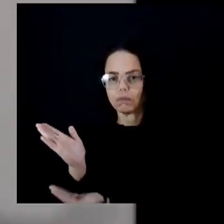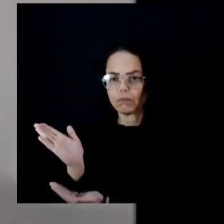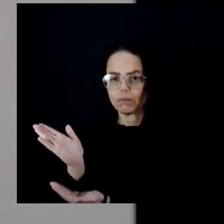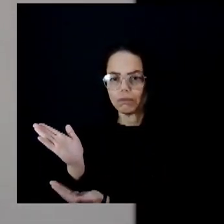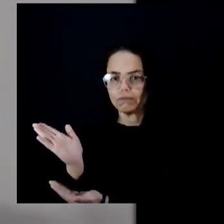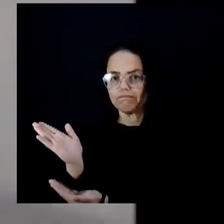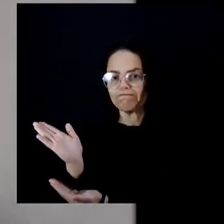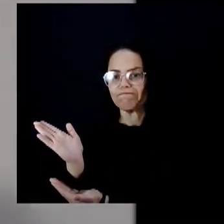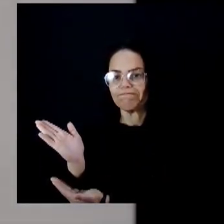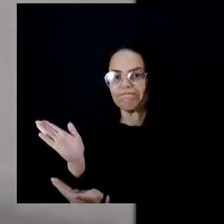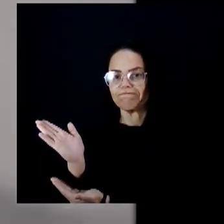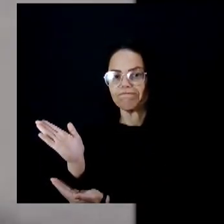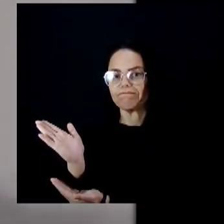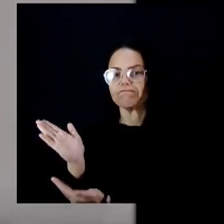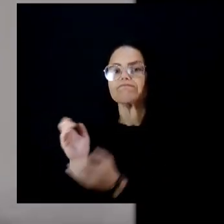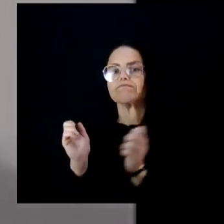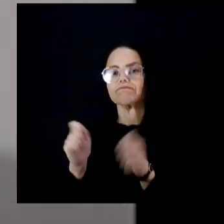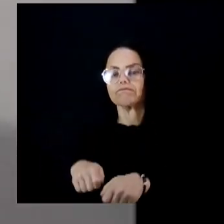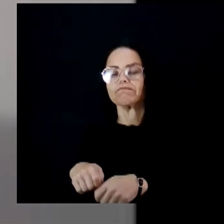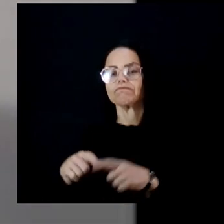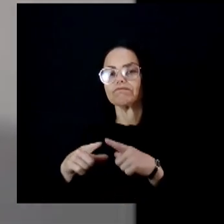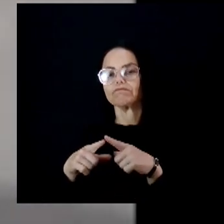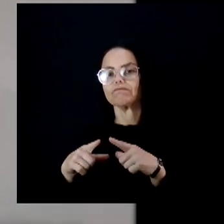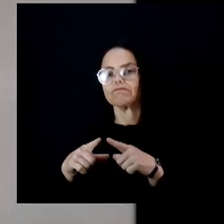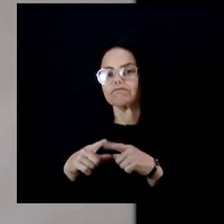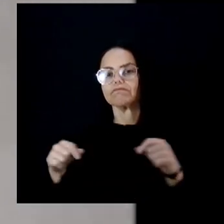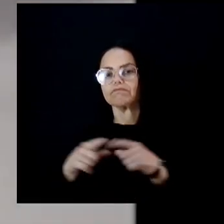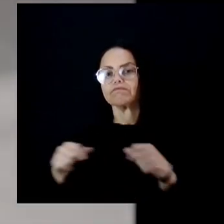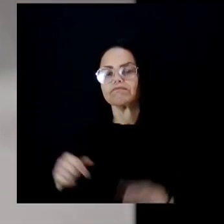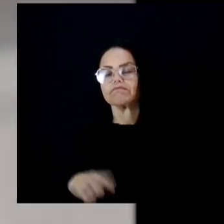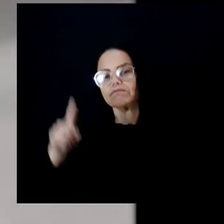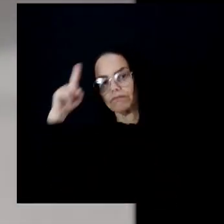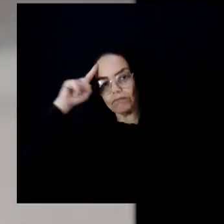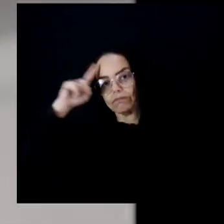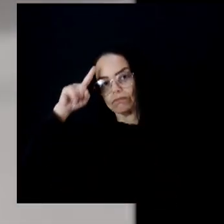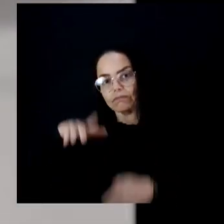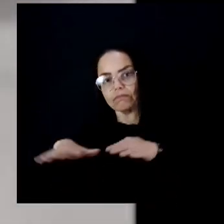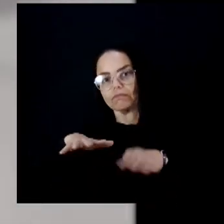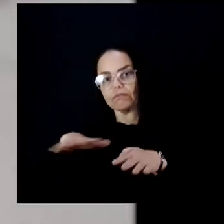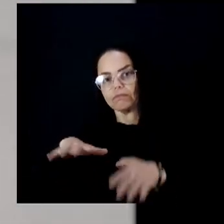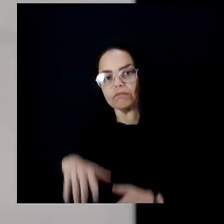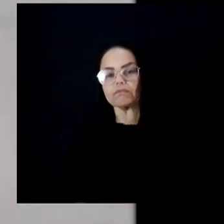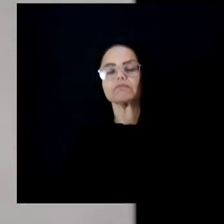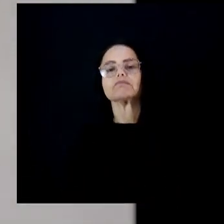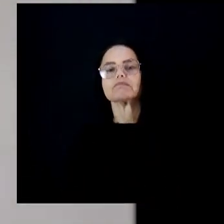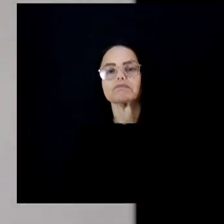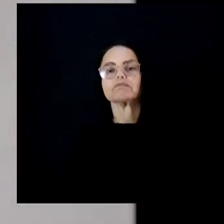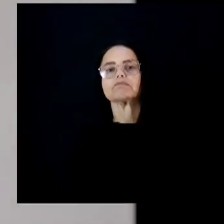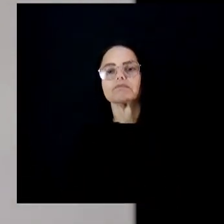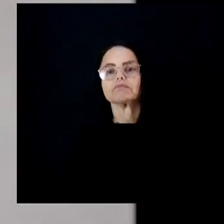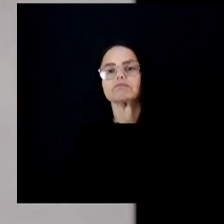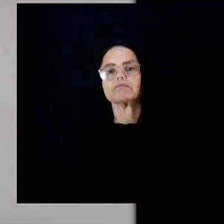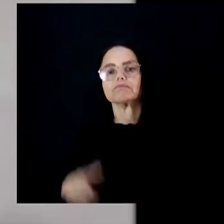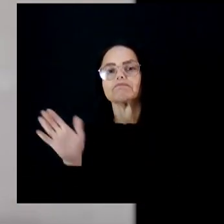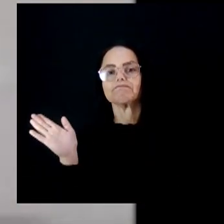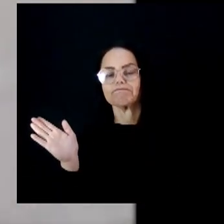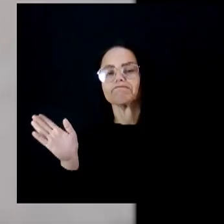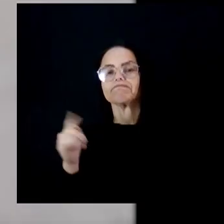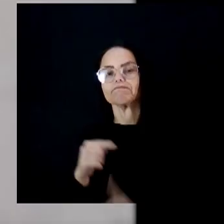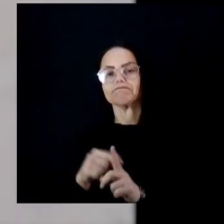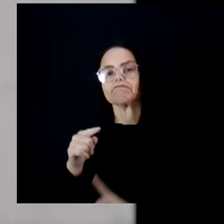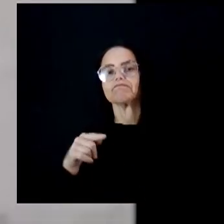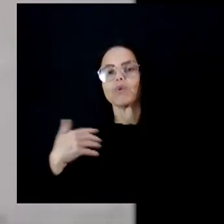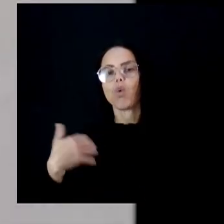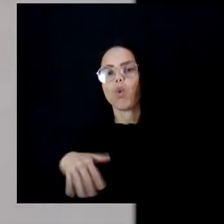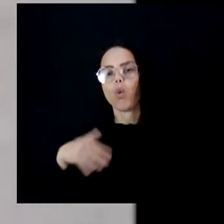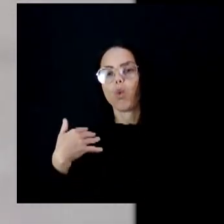pode acontecer. O Japão praticamente tem terremotos diariamente, né? Mais de um, inclusive. E a magnitude deles é bem expressivo, perto